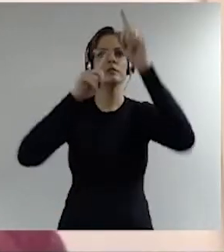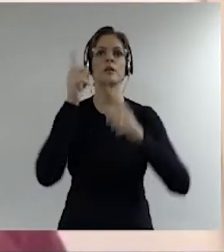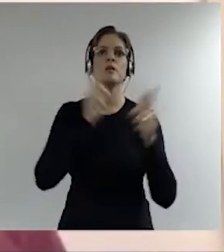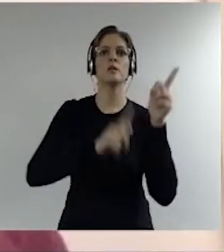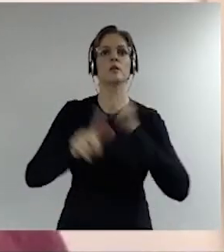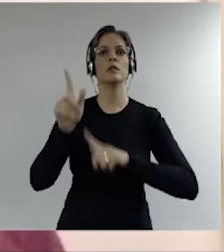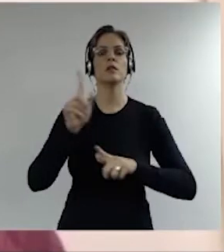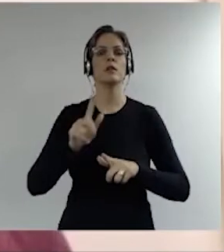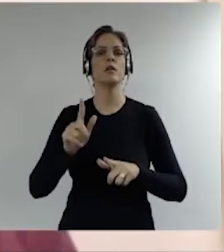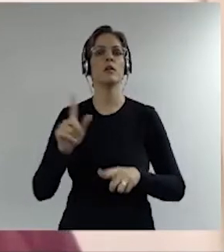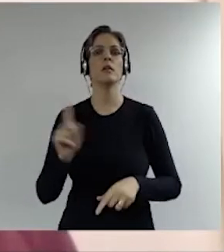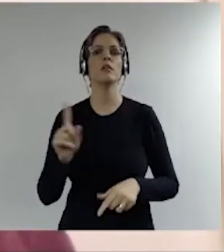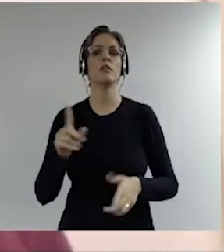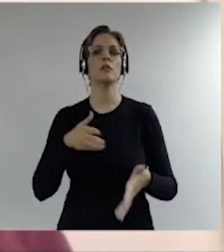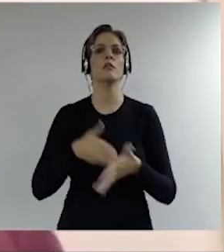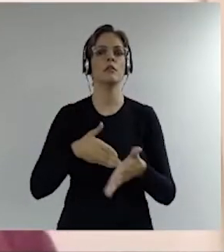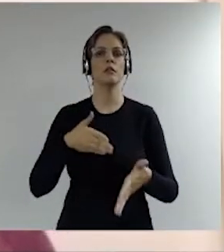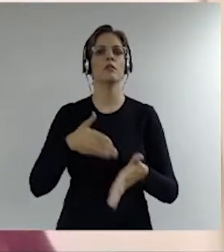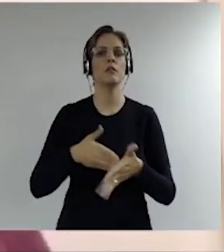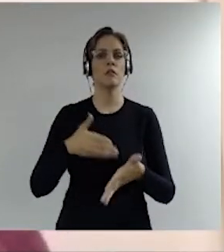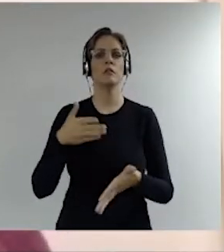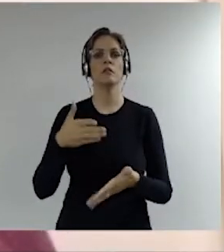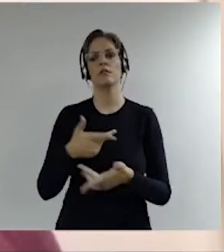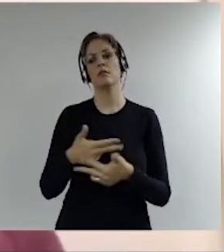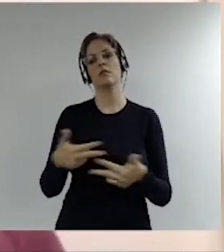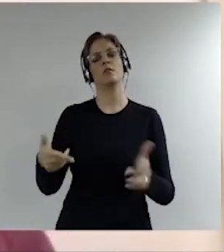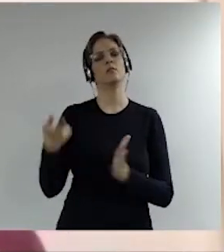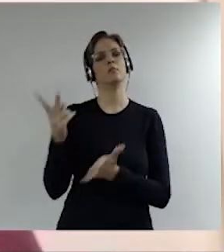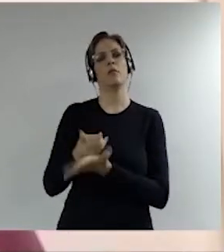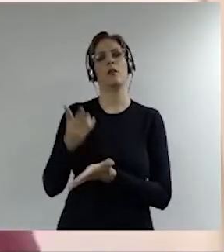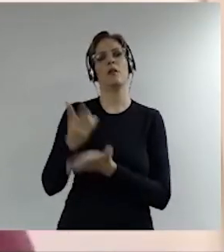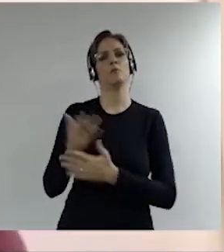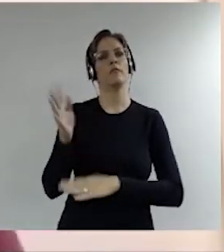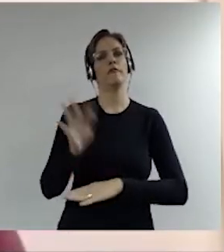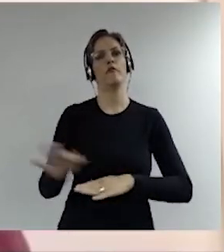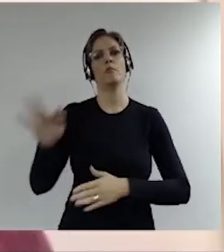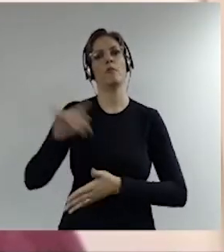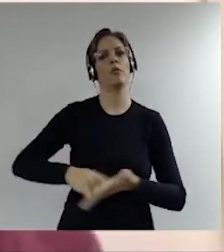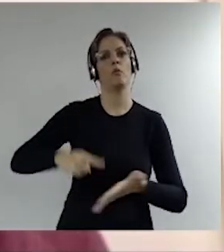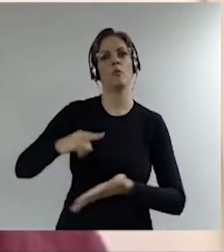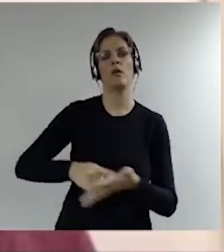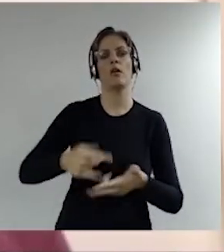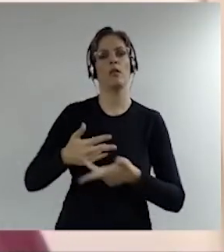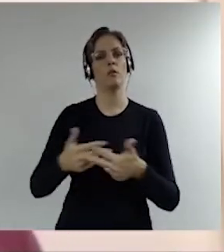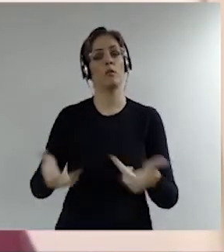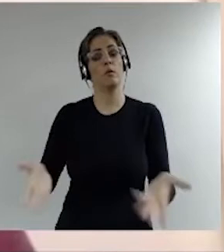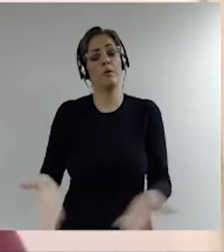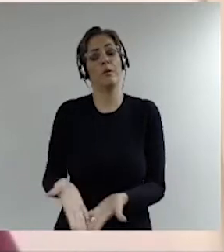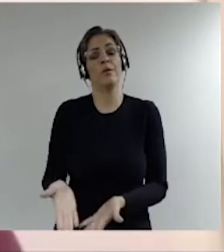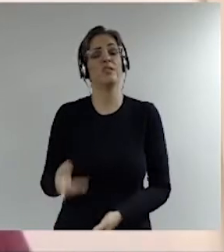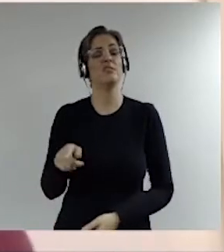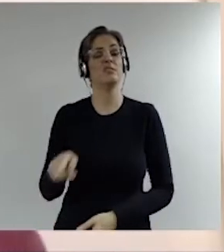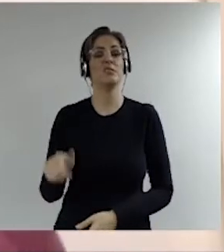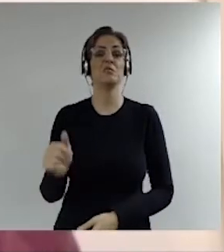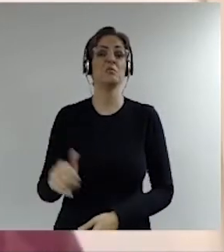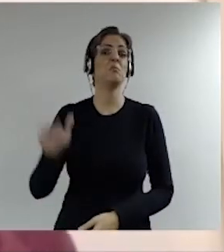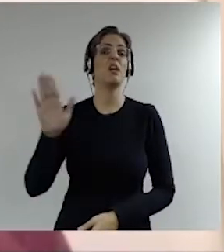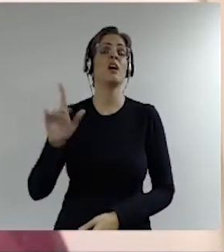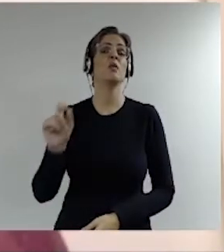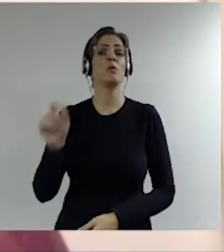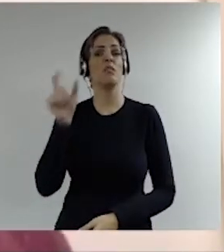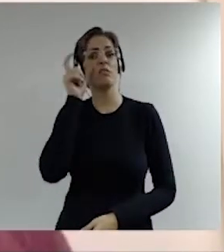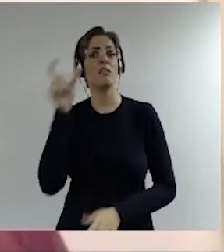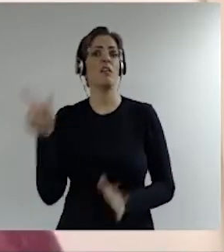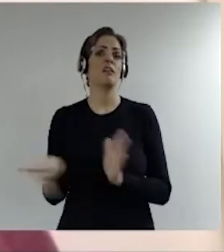e menos que entrave através desses mecanismos formais, desses aparatos que hoje servem muito mais para defender